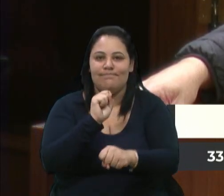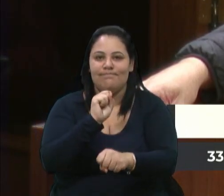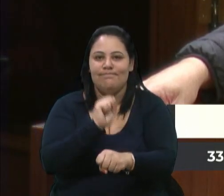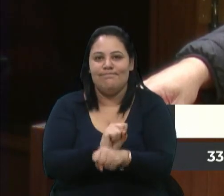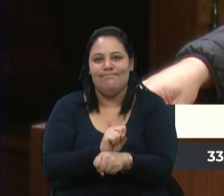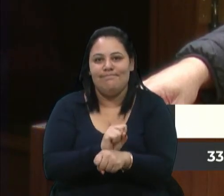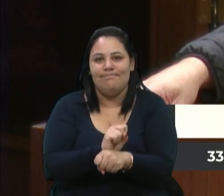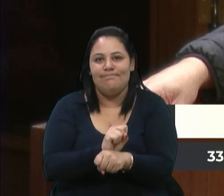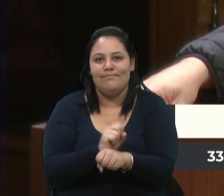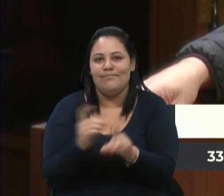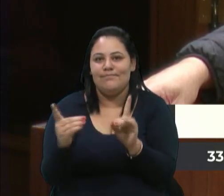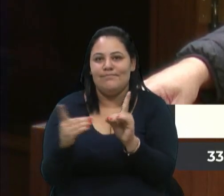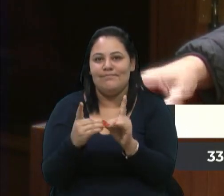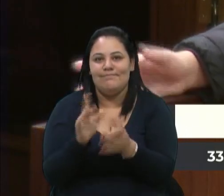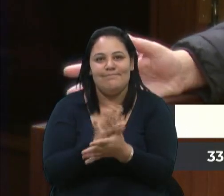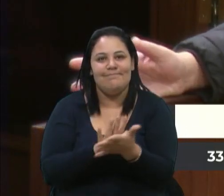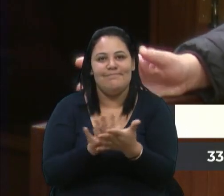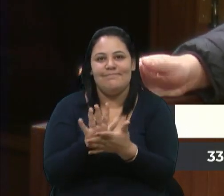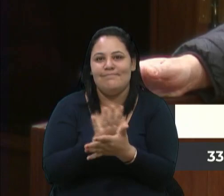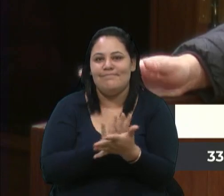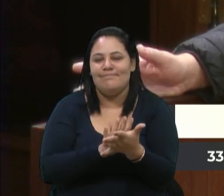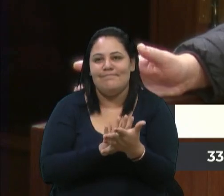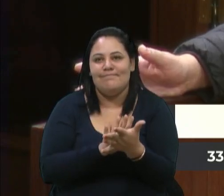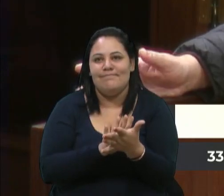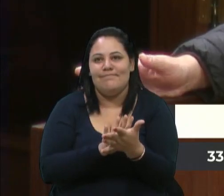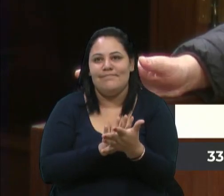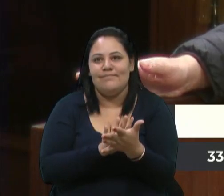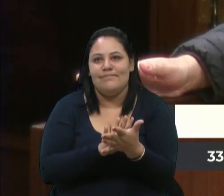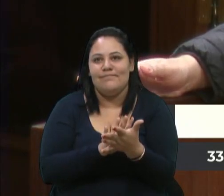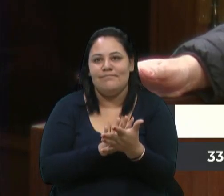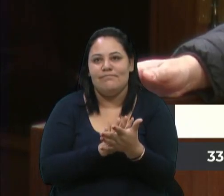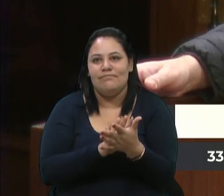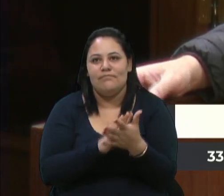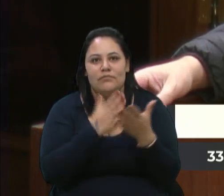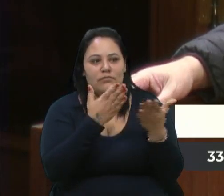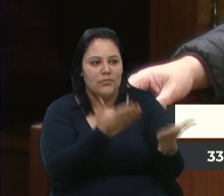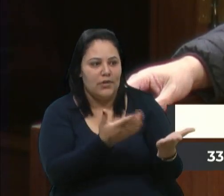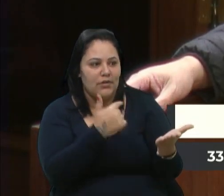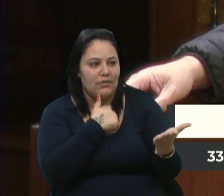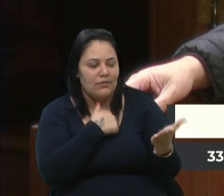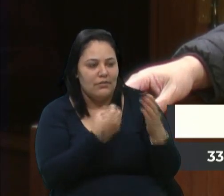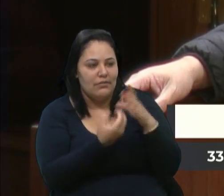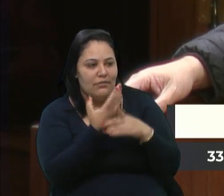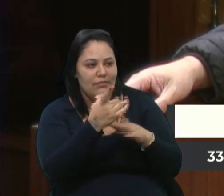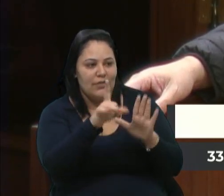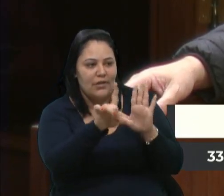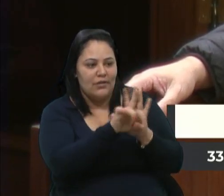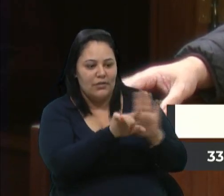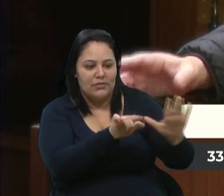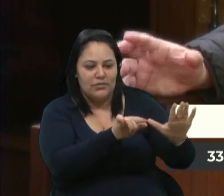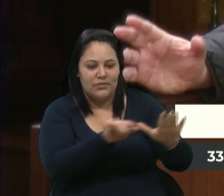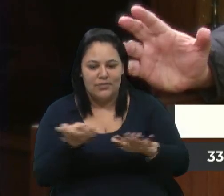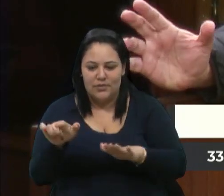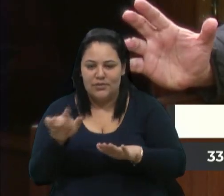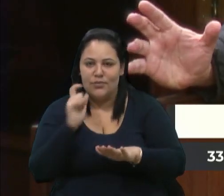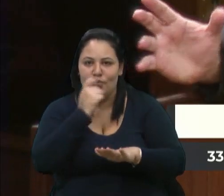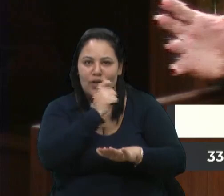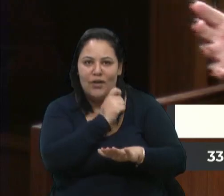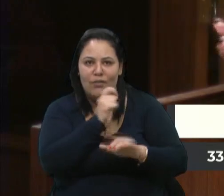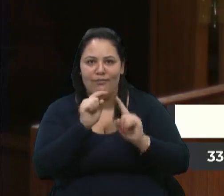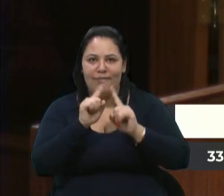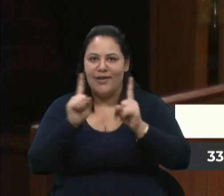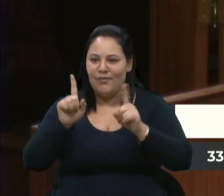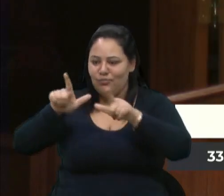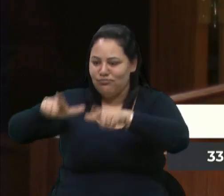Excelência, por ter criado uma lei da Semana da Saúde Bucal. Uma parte, vereador. Então, nesse sentido, eu